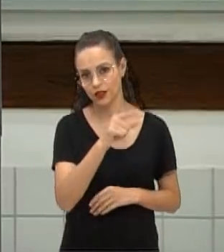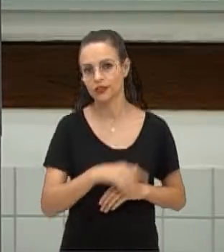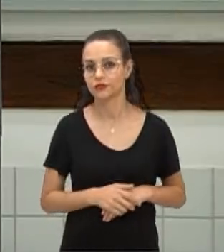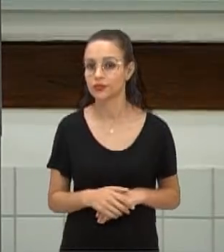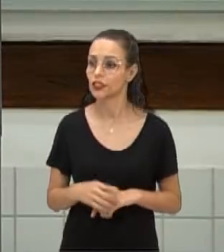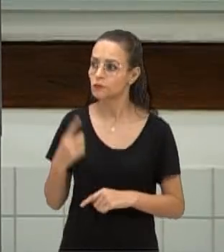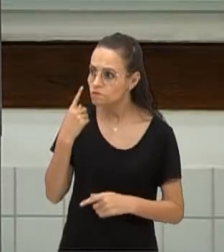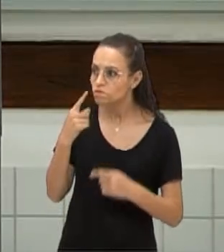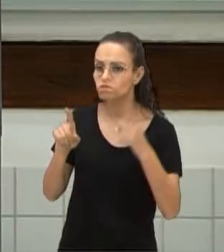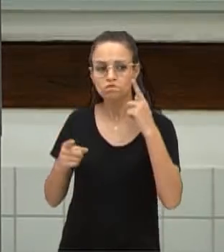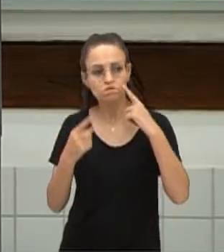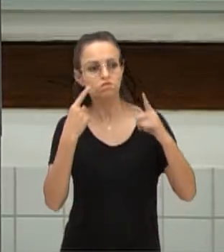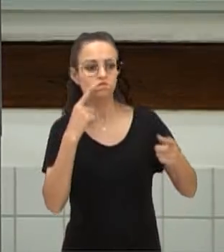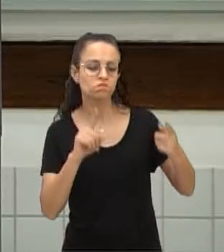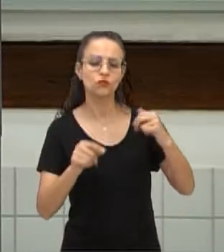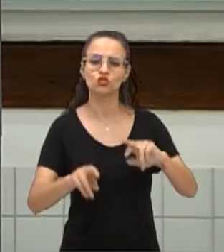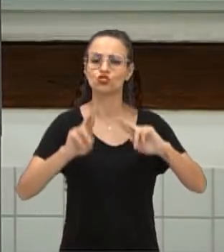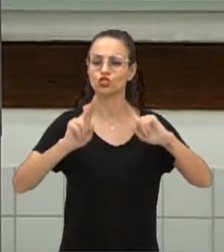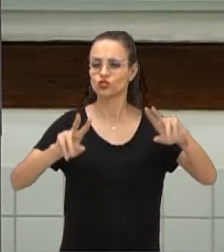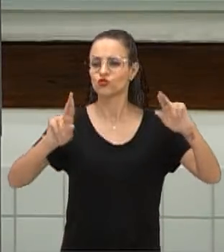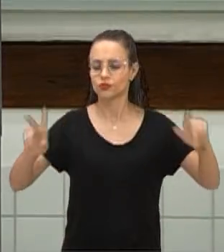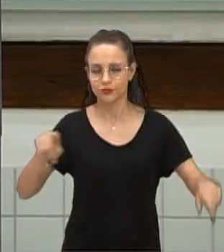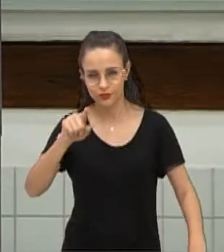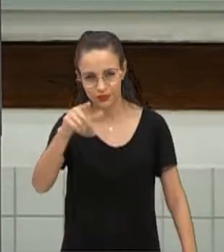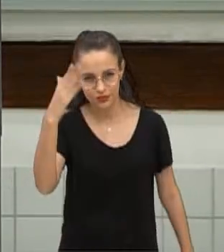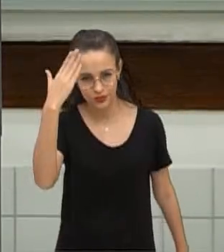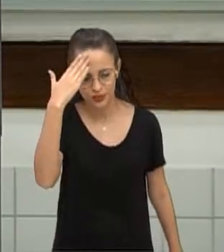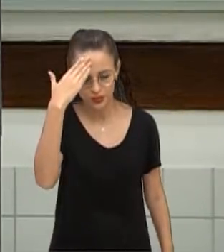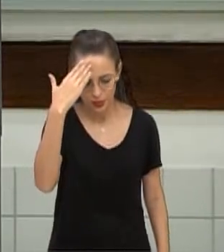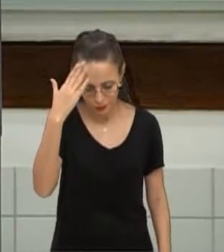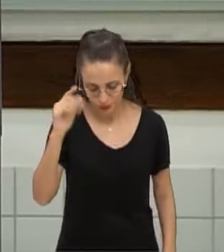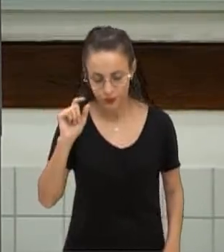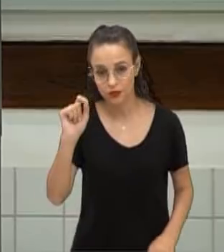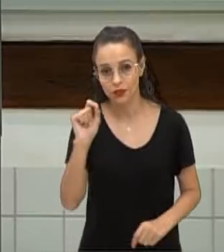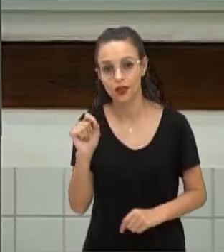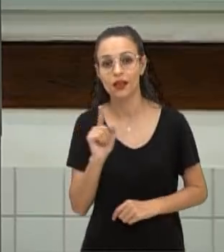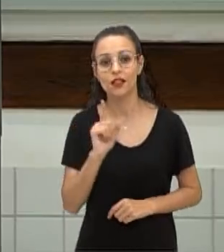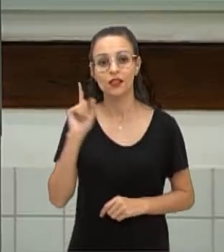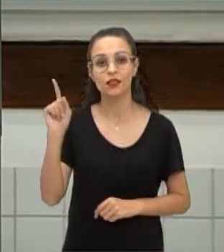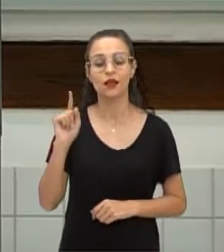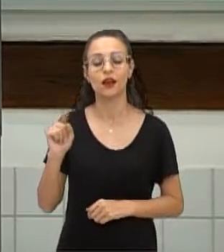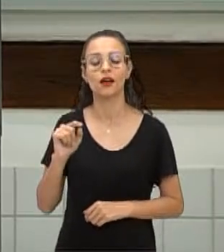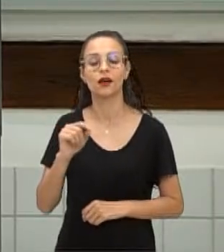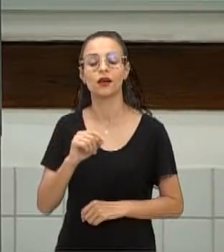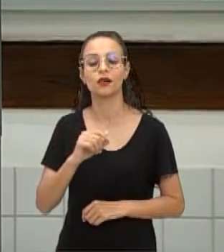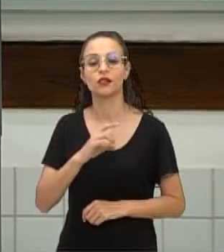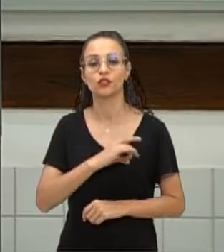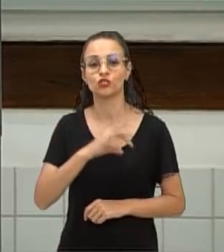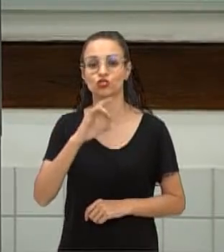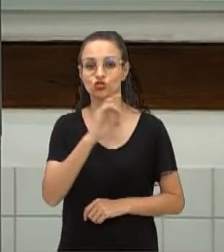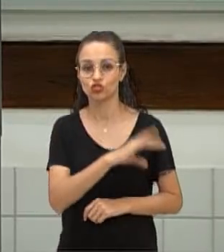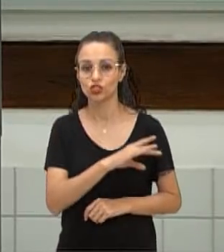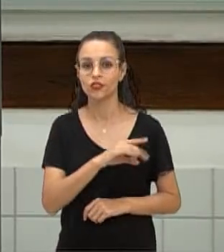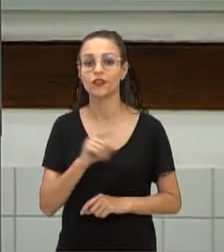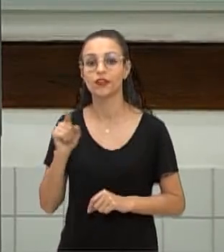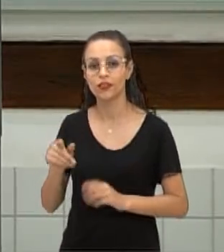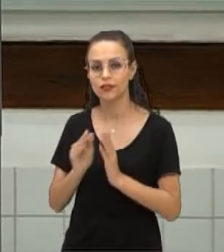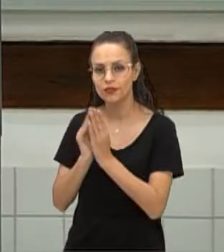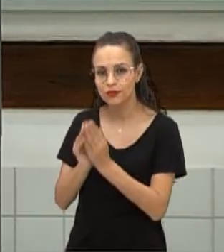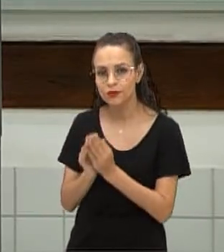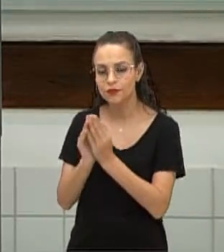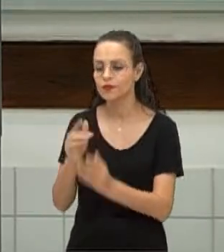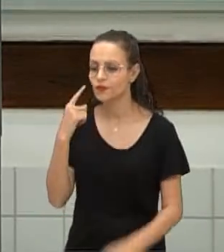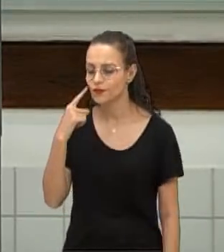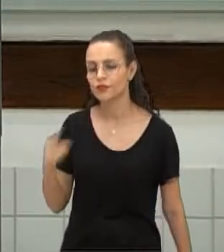foi descobrindo seres diferentes. Só para vocês terem uma ideia, ali na Patagônia, no Chile, quando o Beagle parou, ele